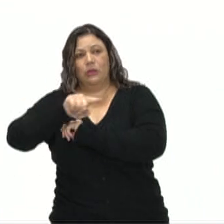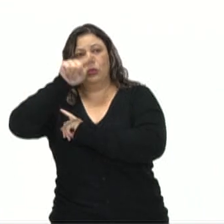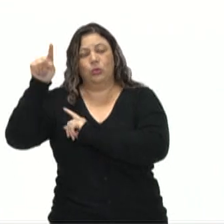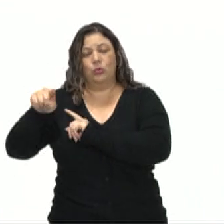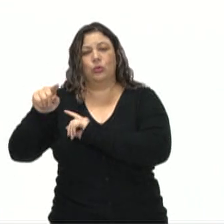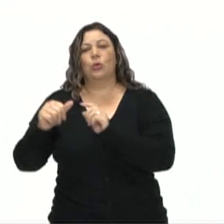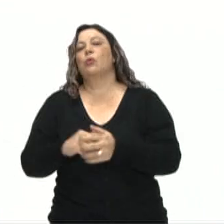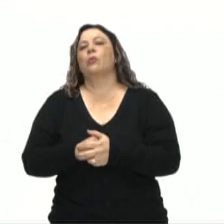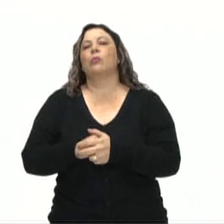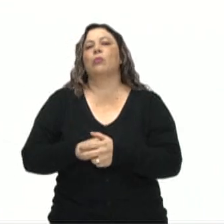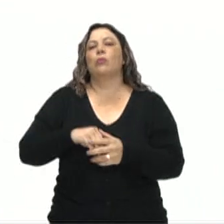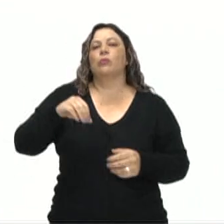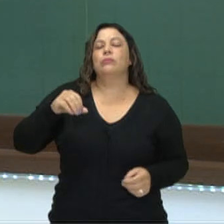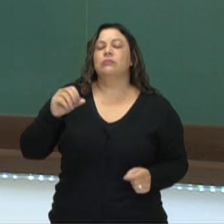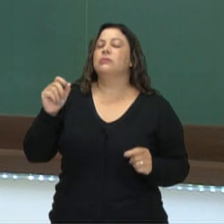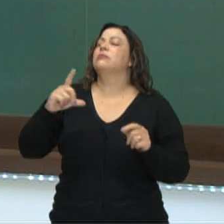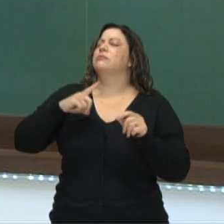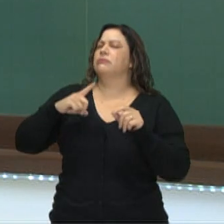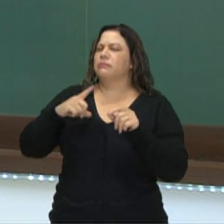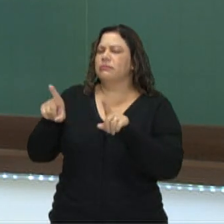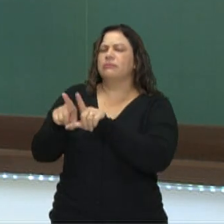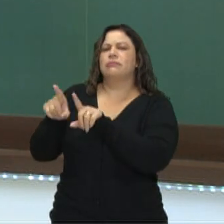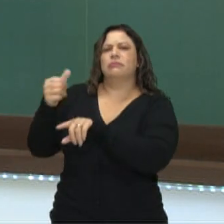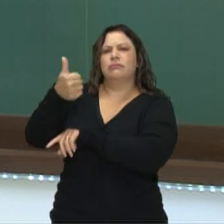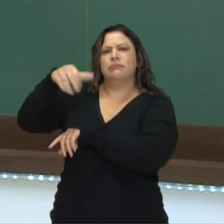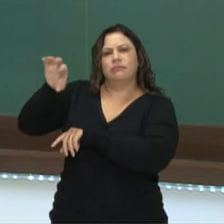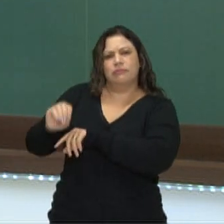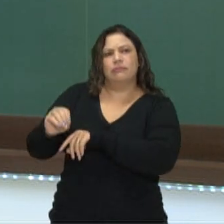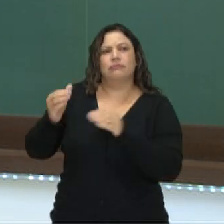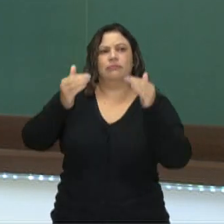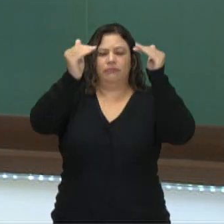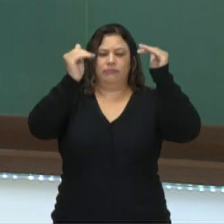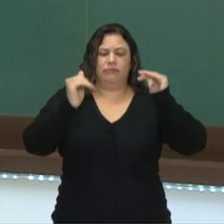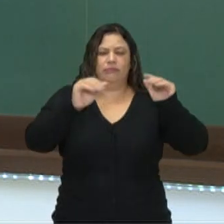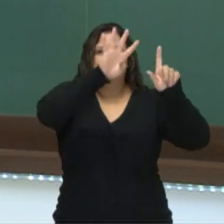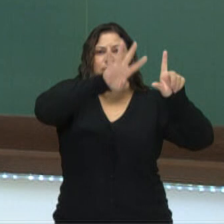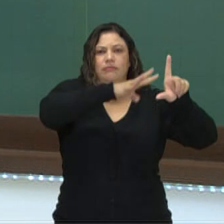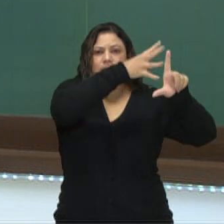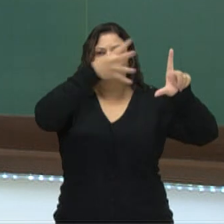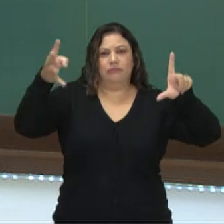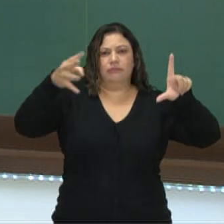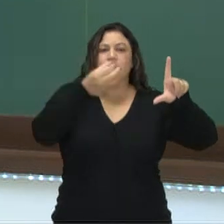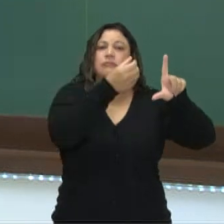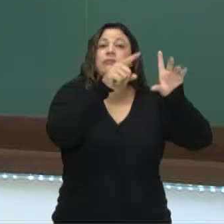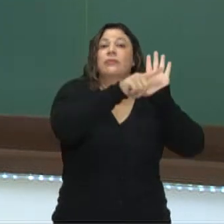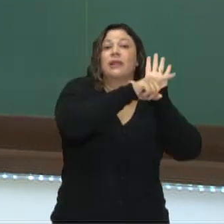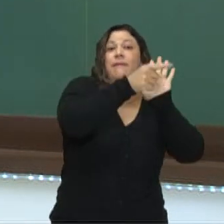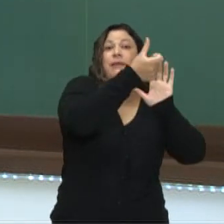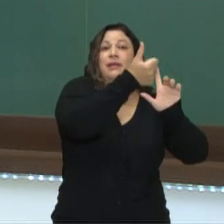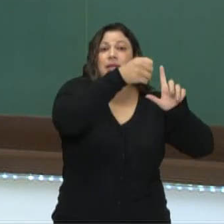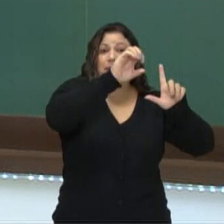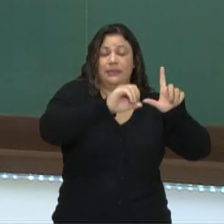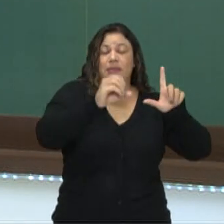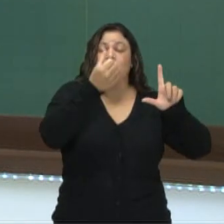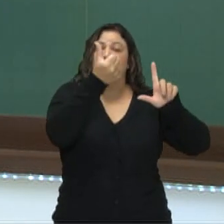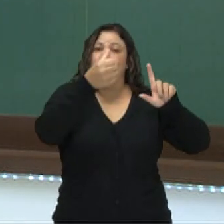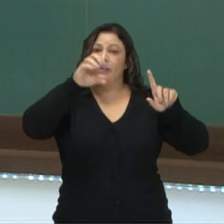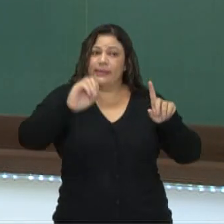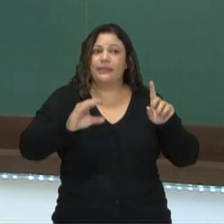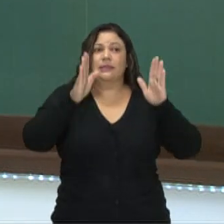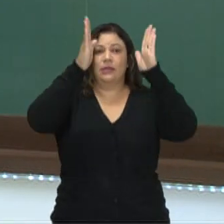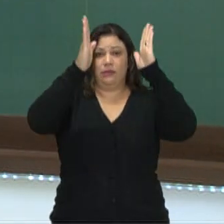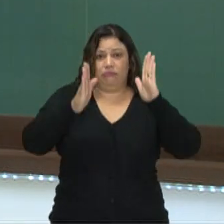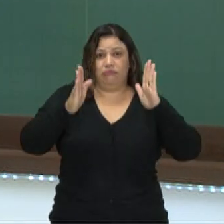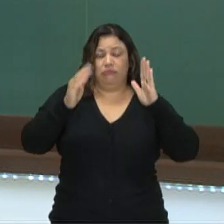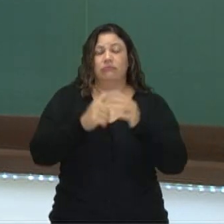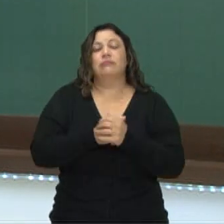módulo de menos 10, é 10 também. Menos 69, módulo de menos 69, 69, o